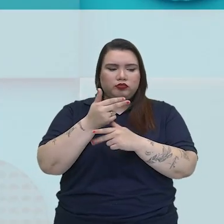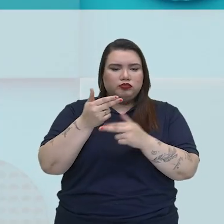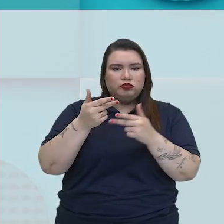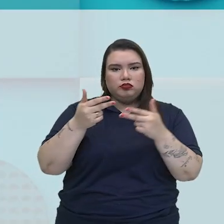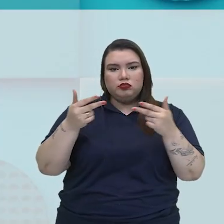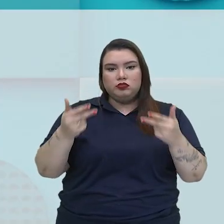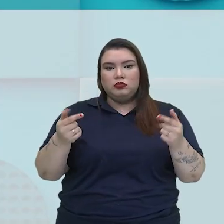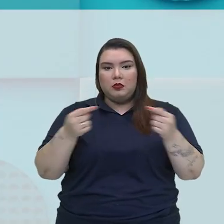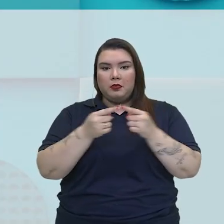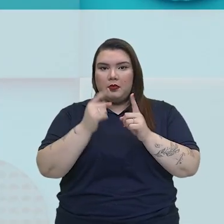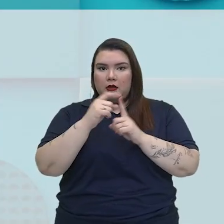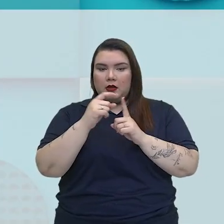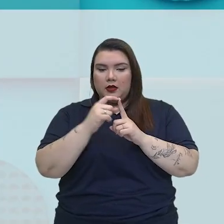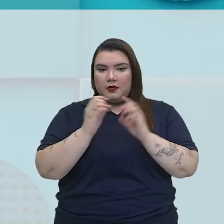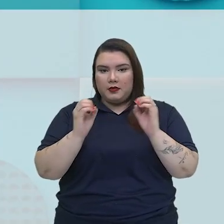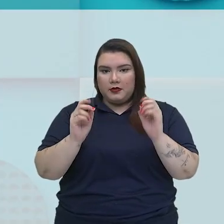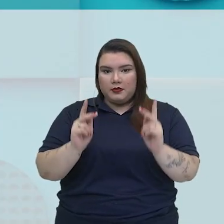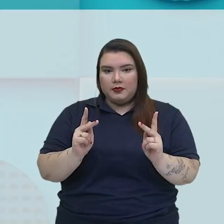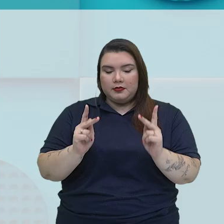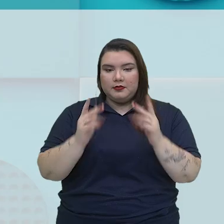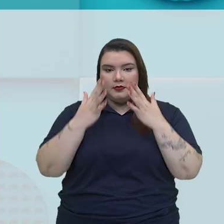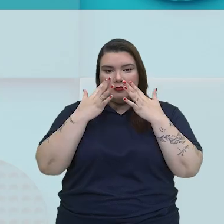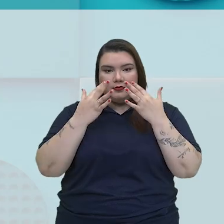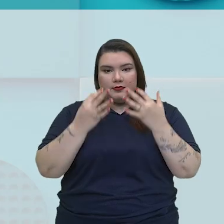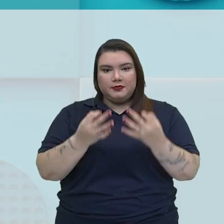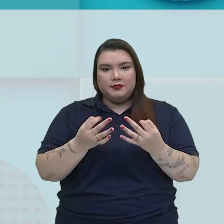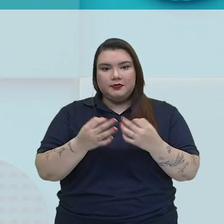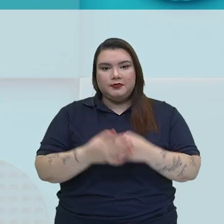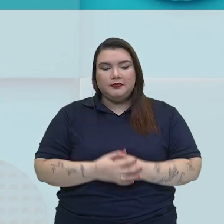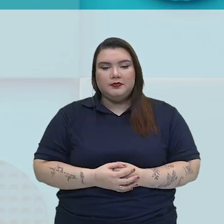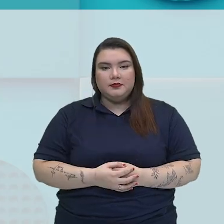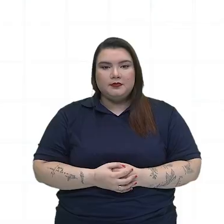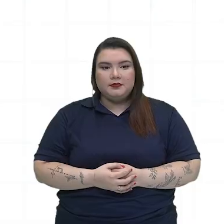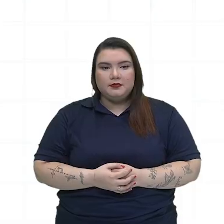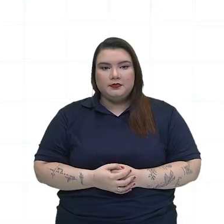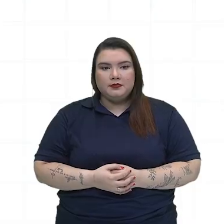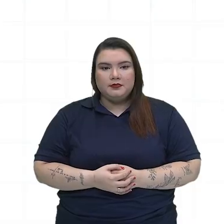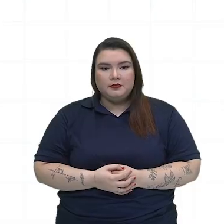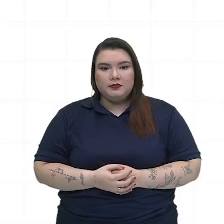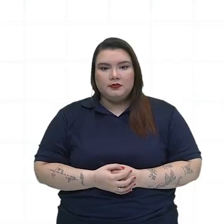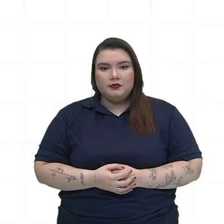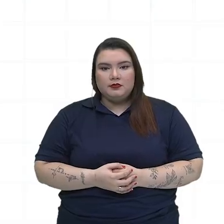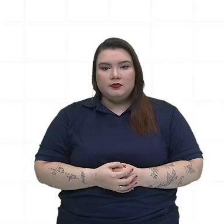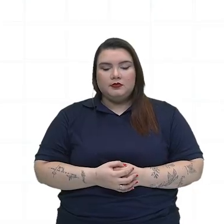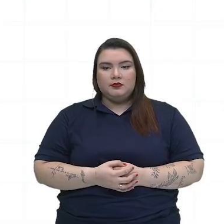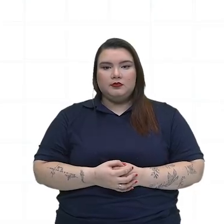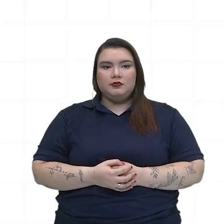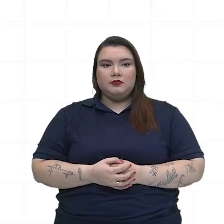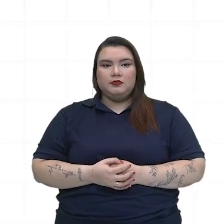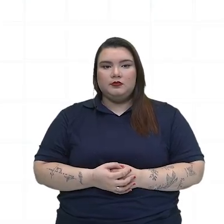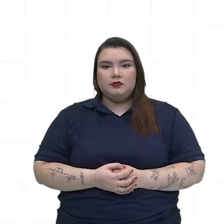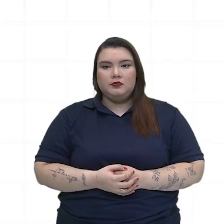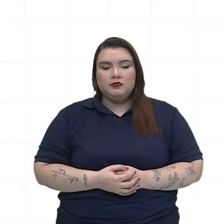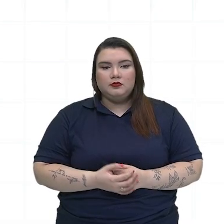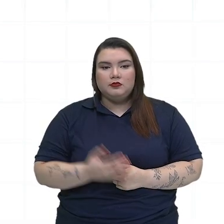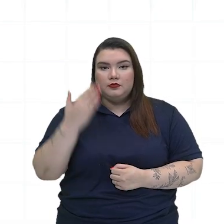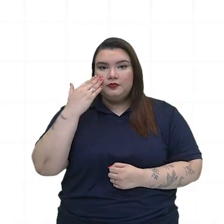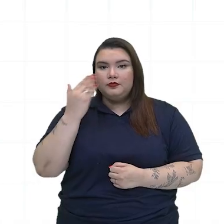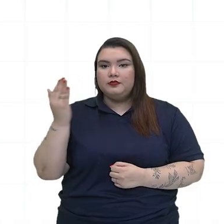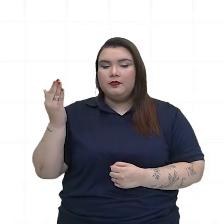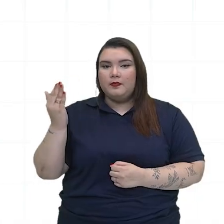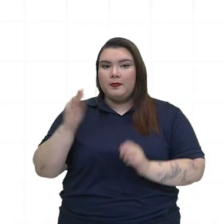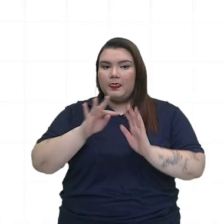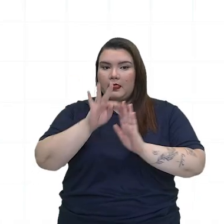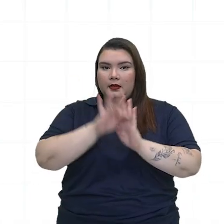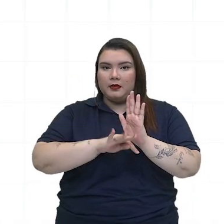sobre essa palavra, ok? So, pay attention, let's go. Vamos lá? Então, aqui está falando aqui